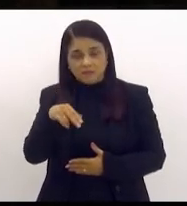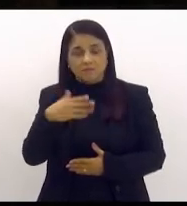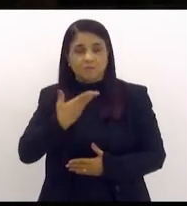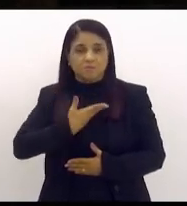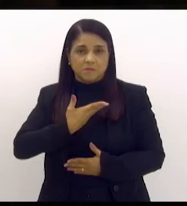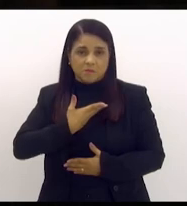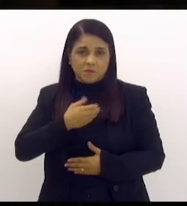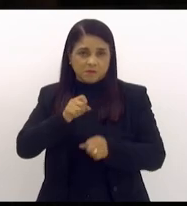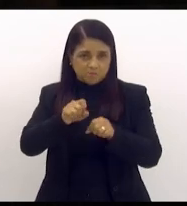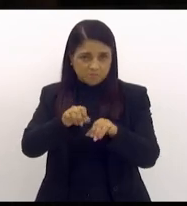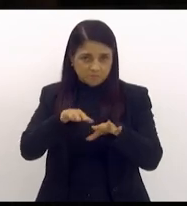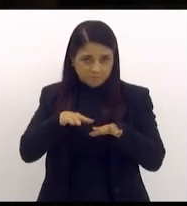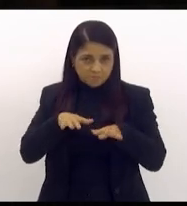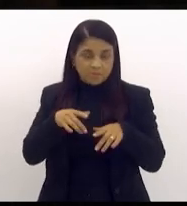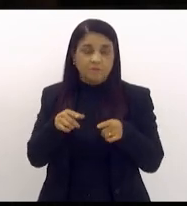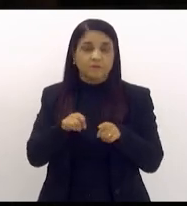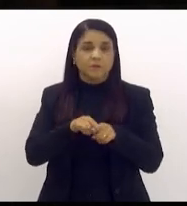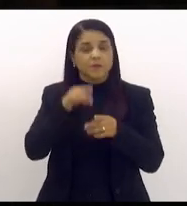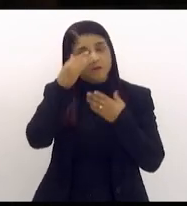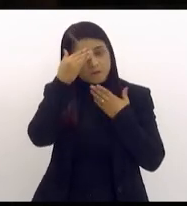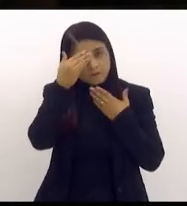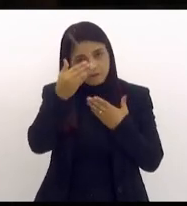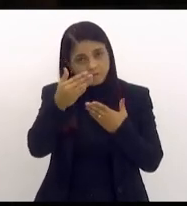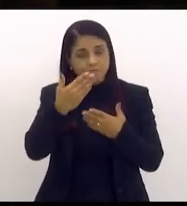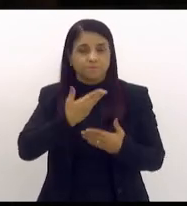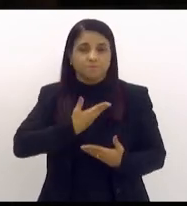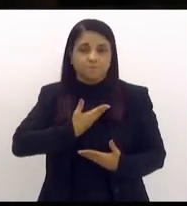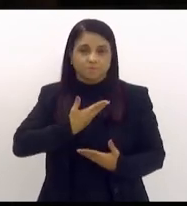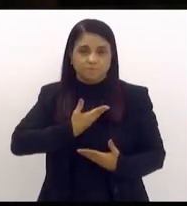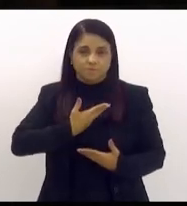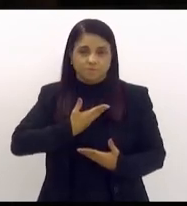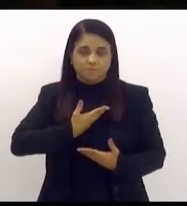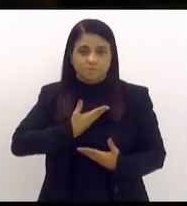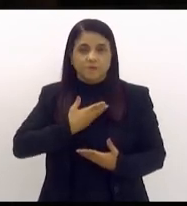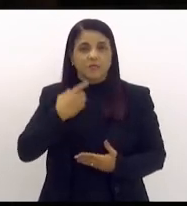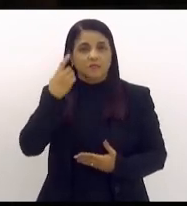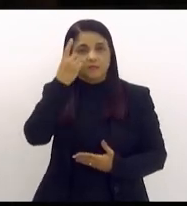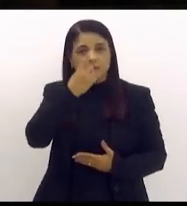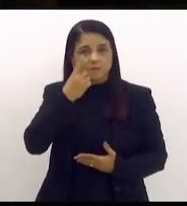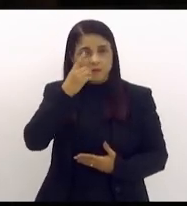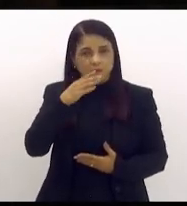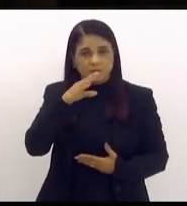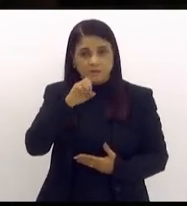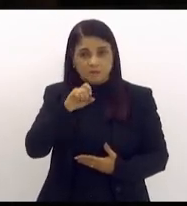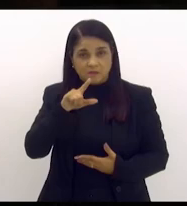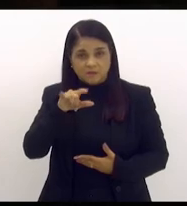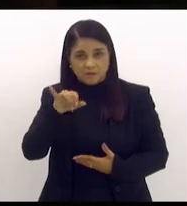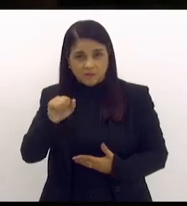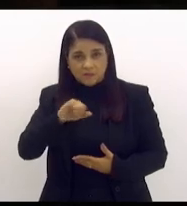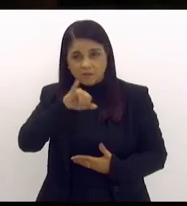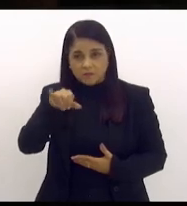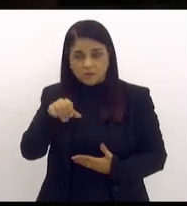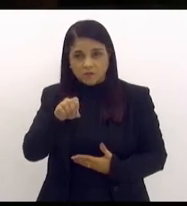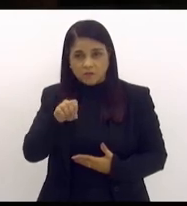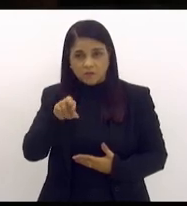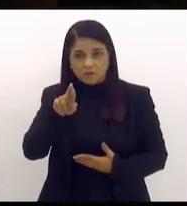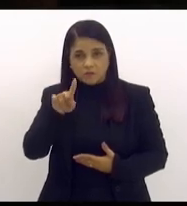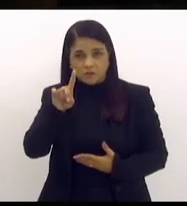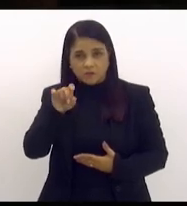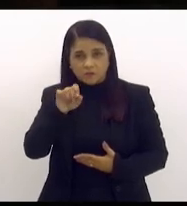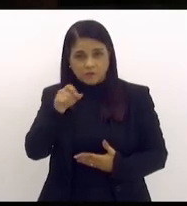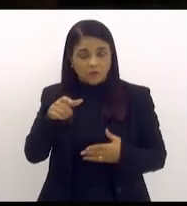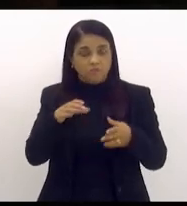paramento agradecer a minha colega a nossa deputada Célia Jordão que é presidente da Comissão